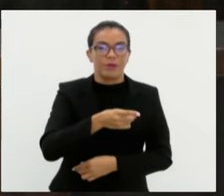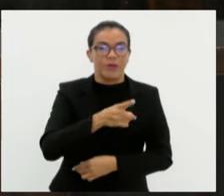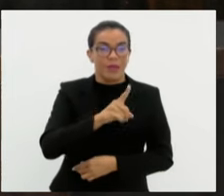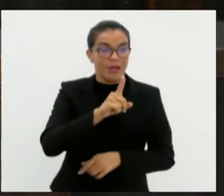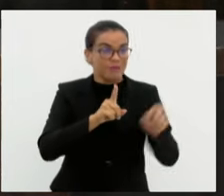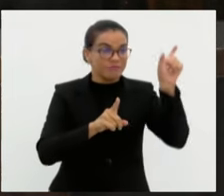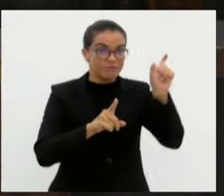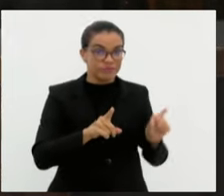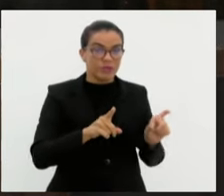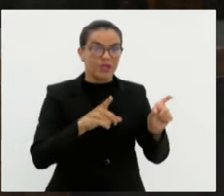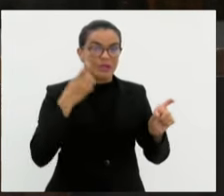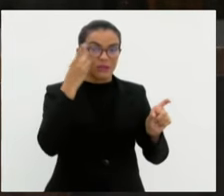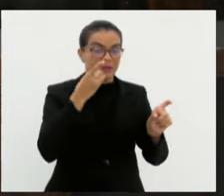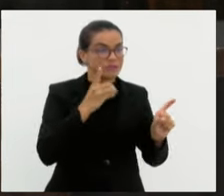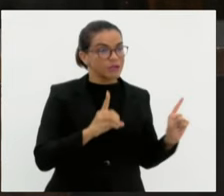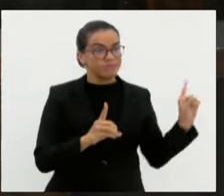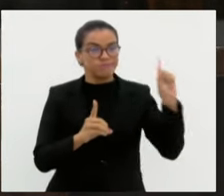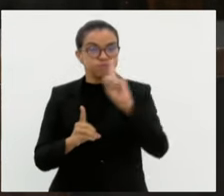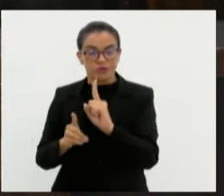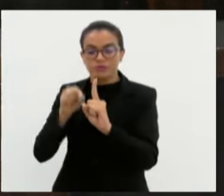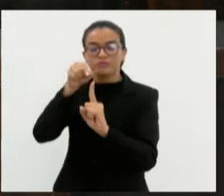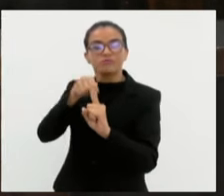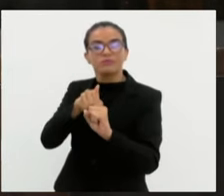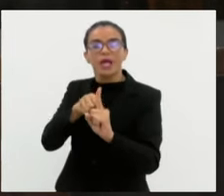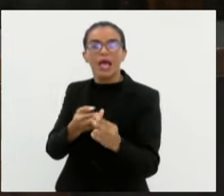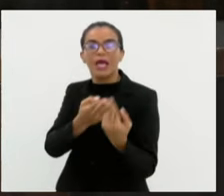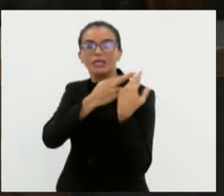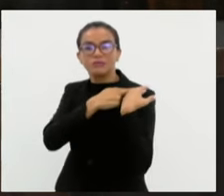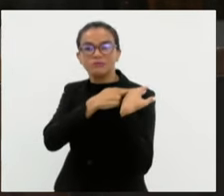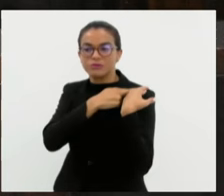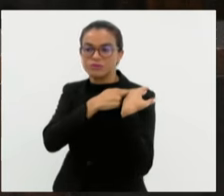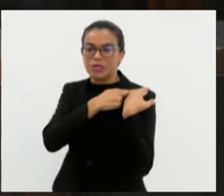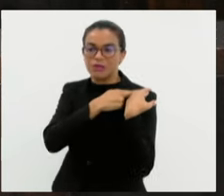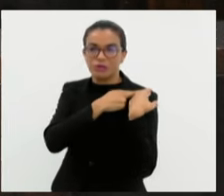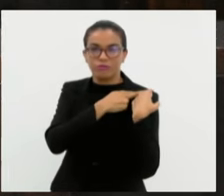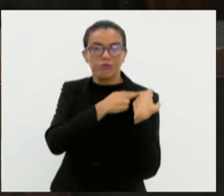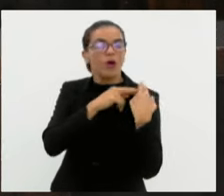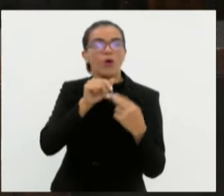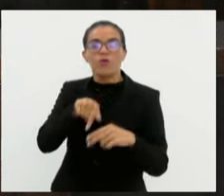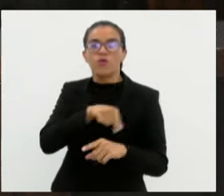preso, que permanecerá sob a sua custódia, até